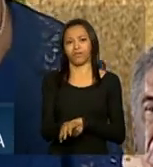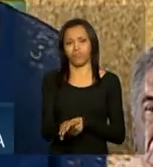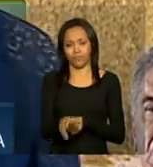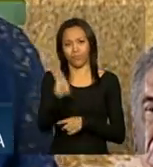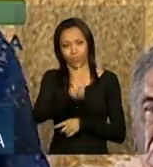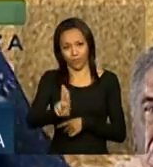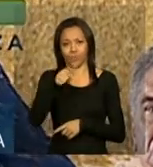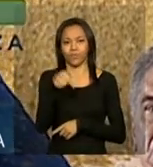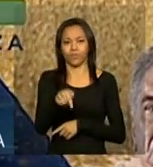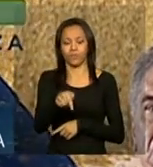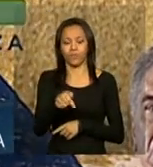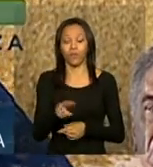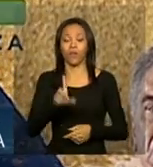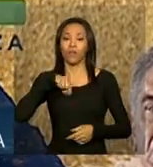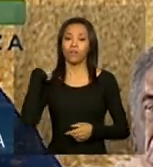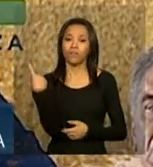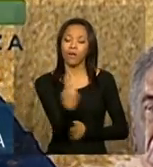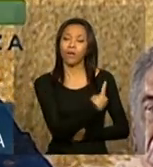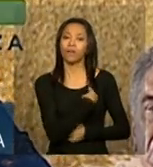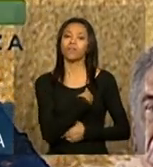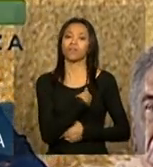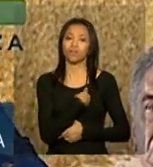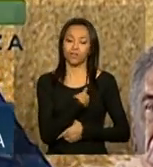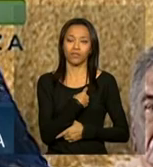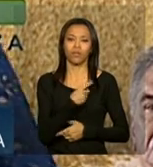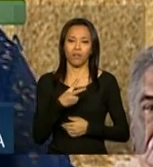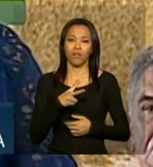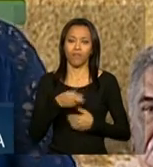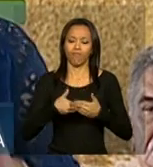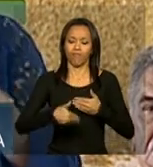transporte. Nós teremos de ter